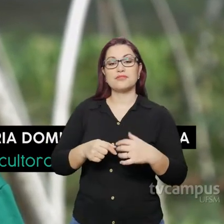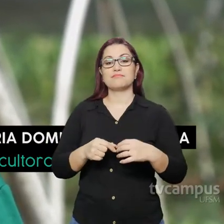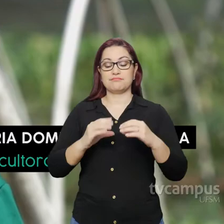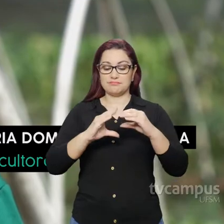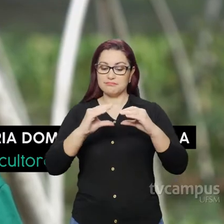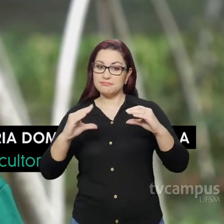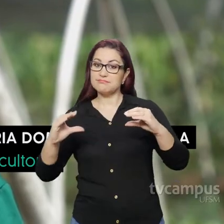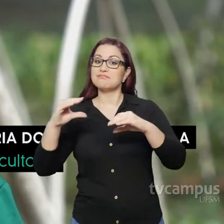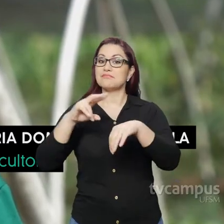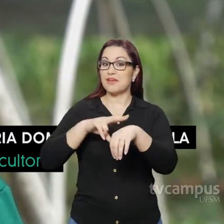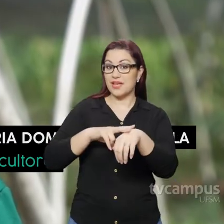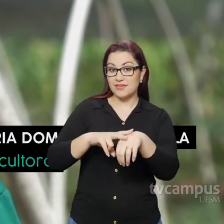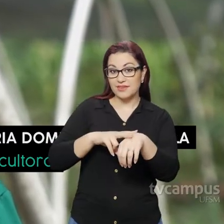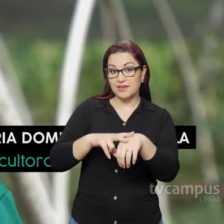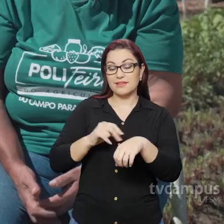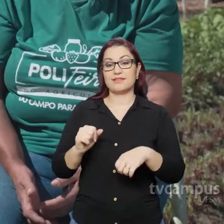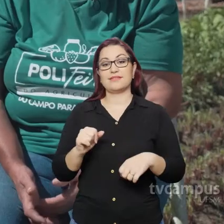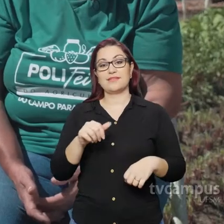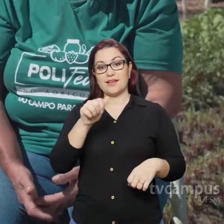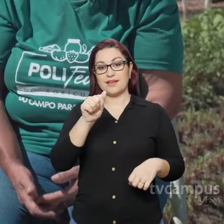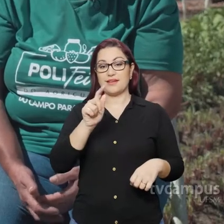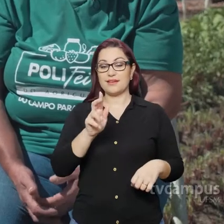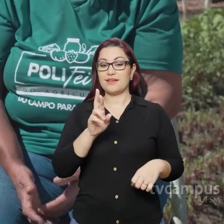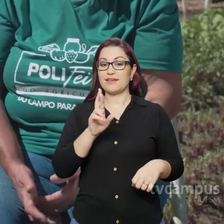espinafre, pimentão,